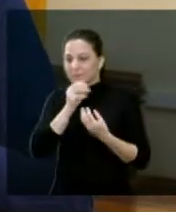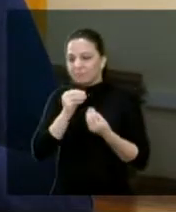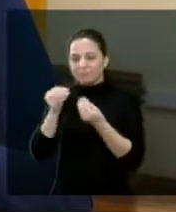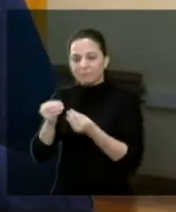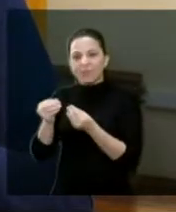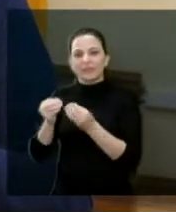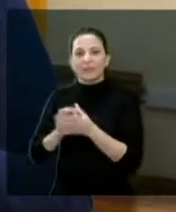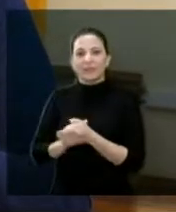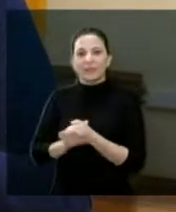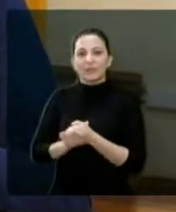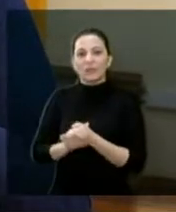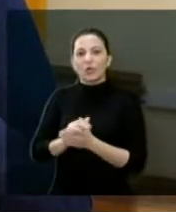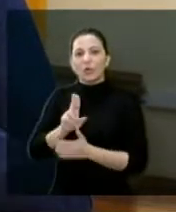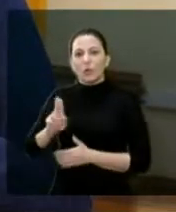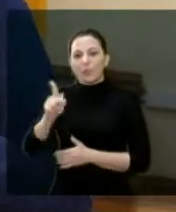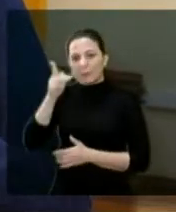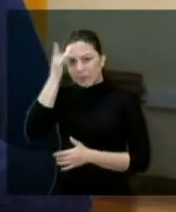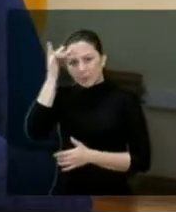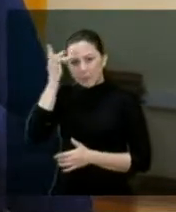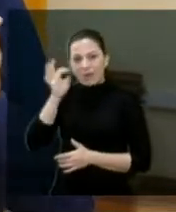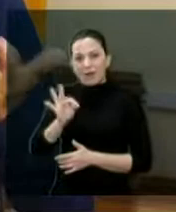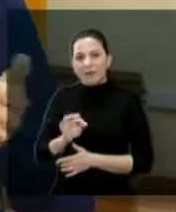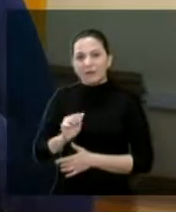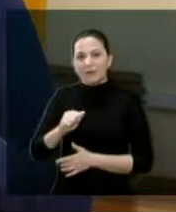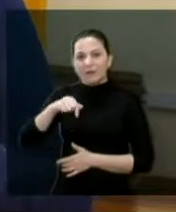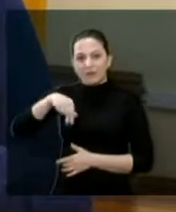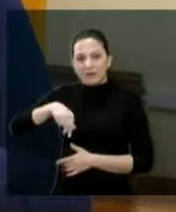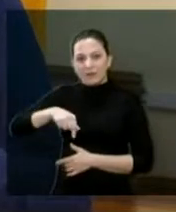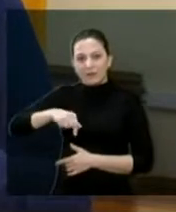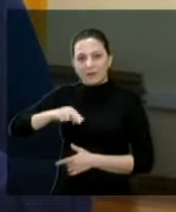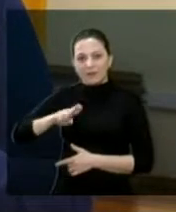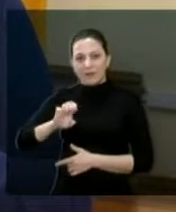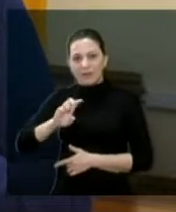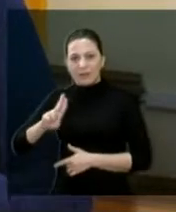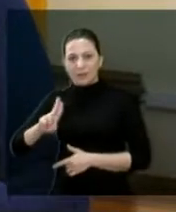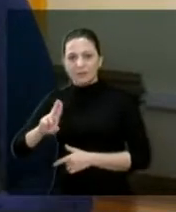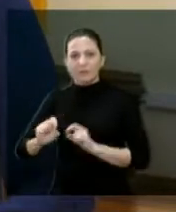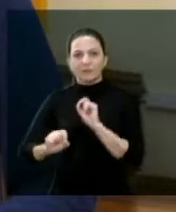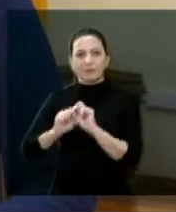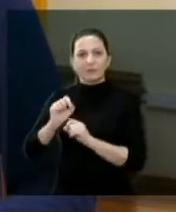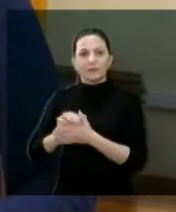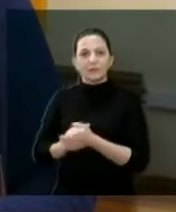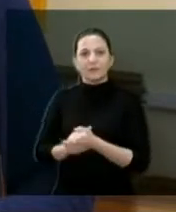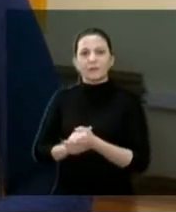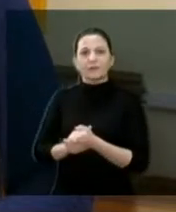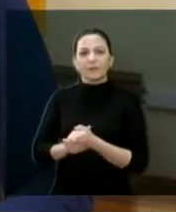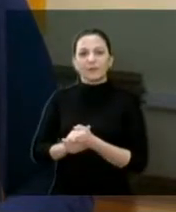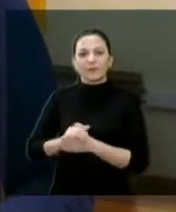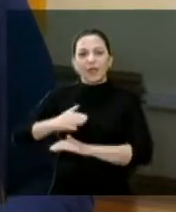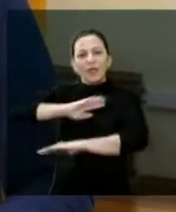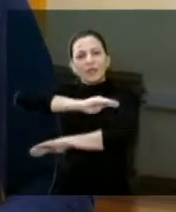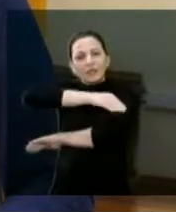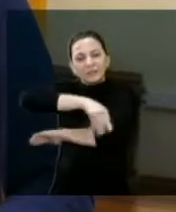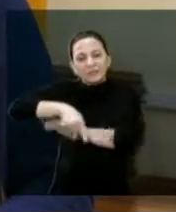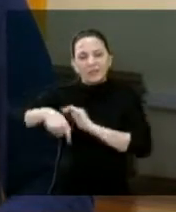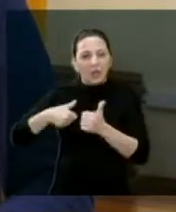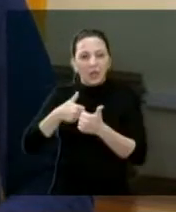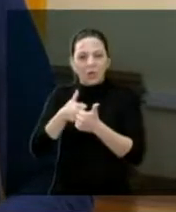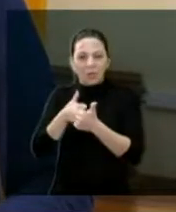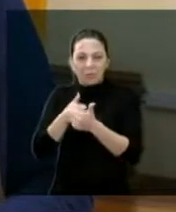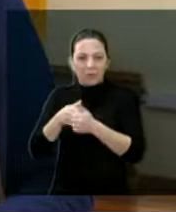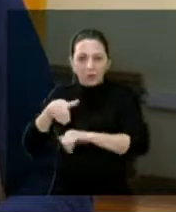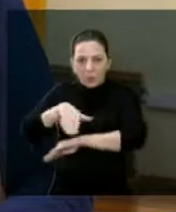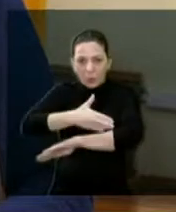Takeu. Muita gente mais da nossa época vai lembrar, ficava na 2, quase esquina com a Bandeirantes. Toda vez